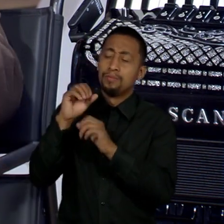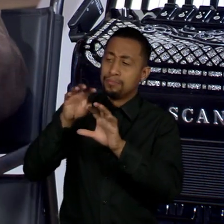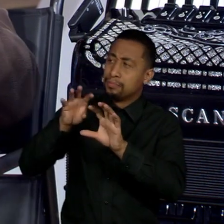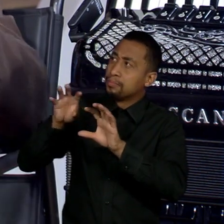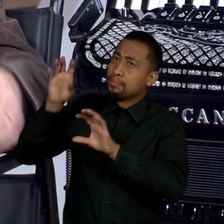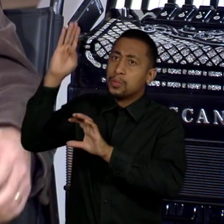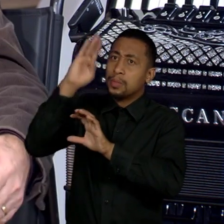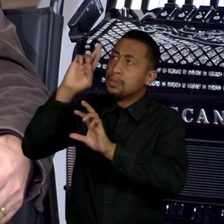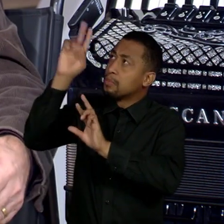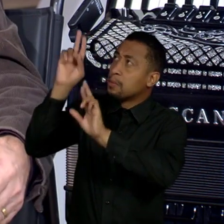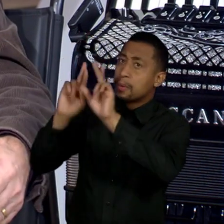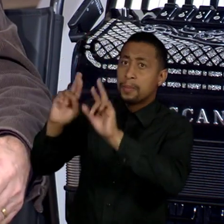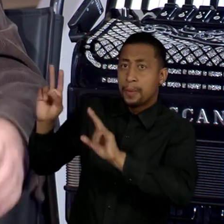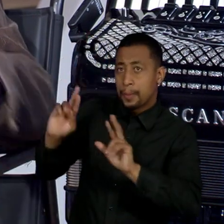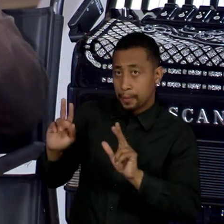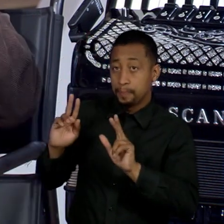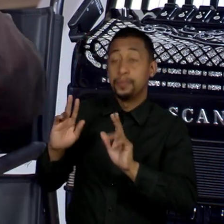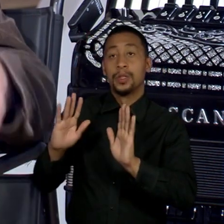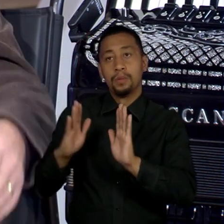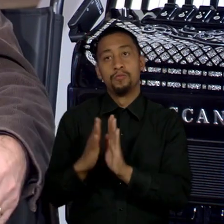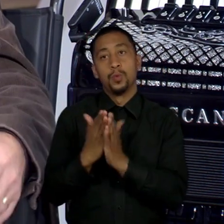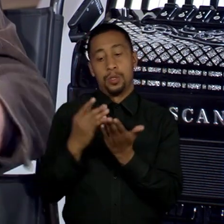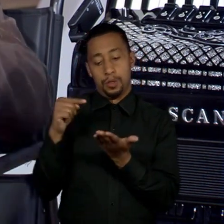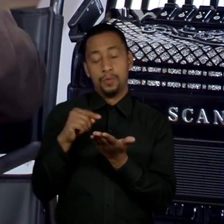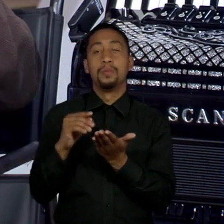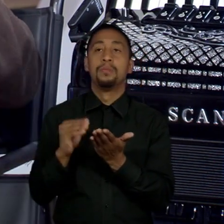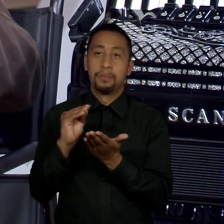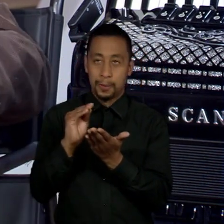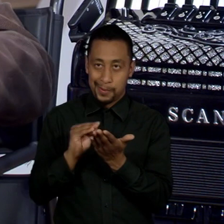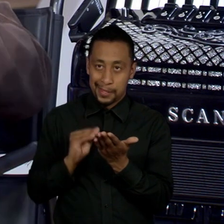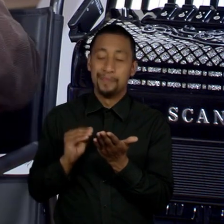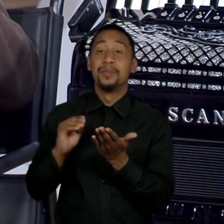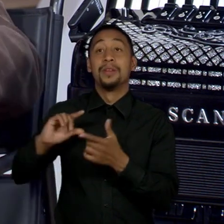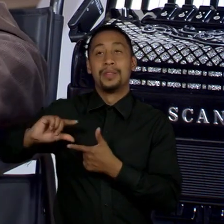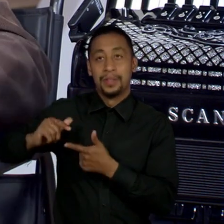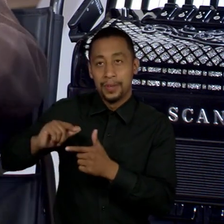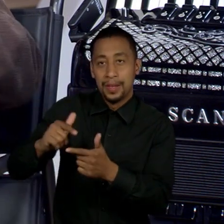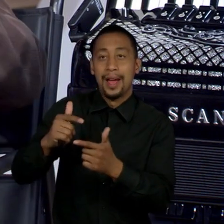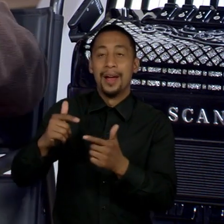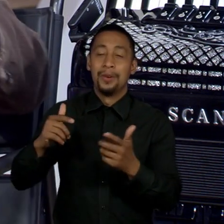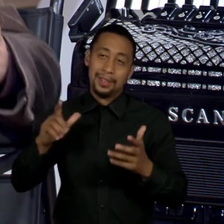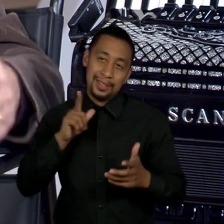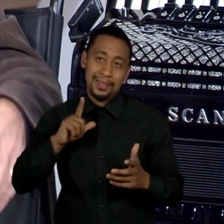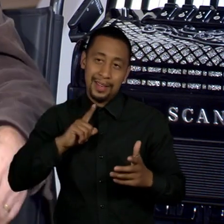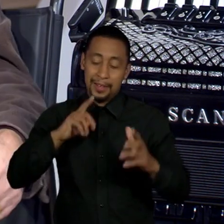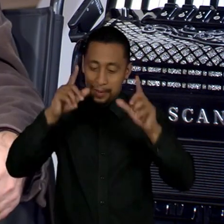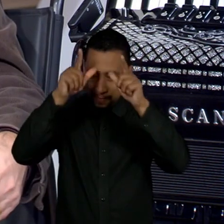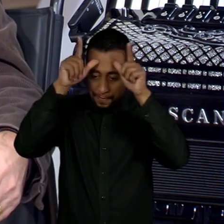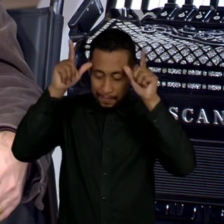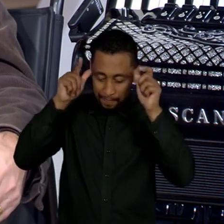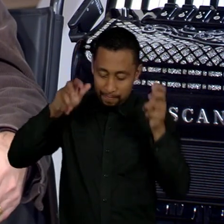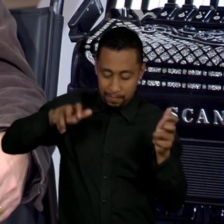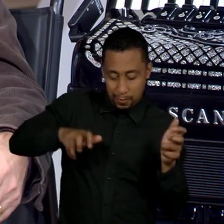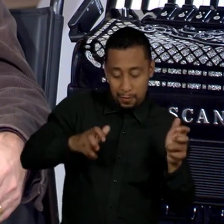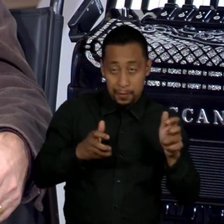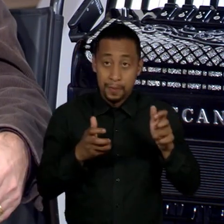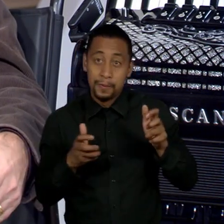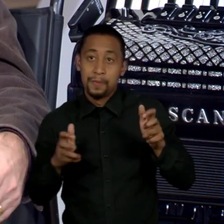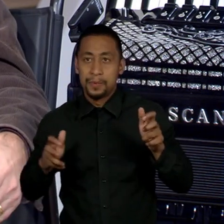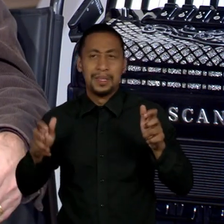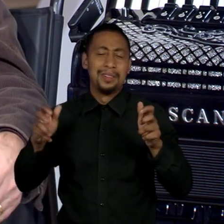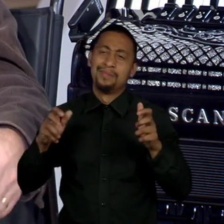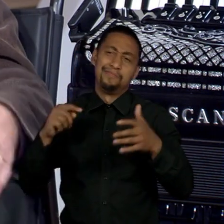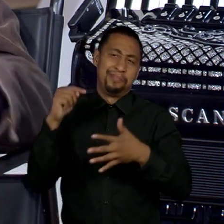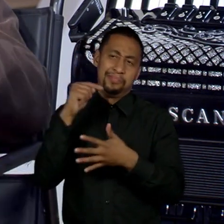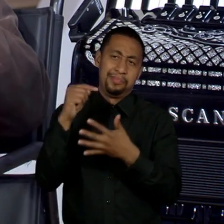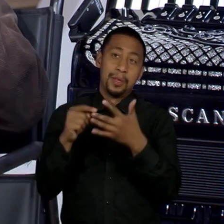que nós estamos falando aqui, iniciado por Luiz Gonzaga, seguido por Dominguinhos, Marinês e tantos outros forrozeiros. E